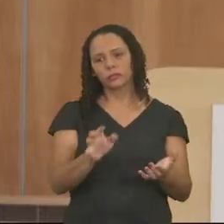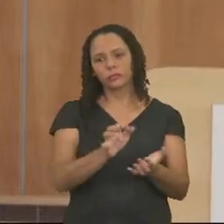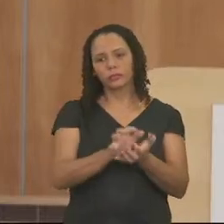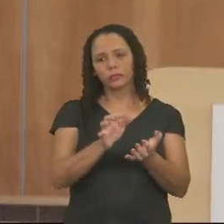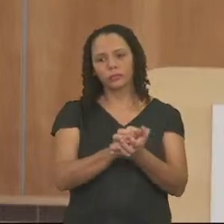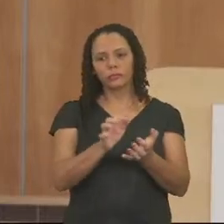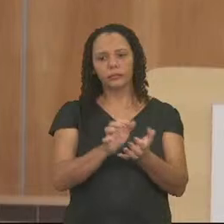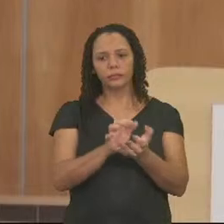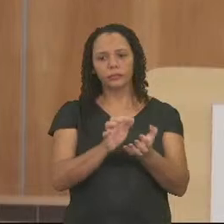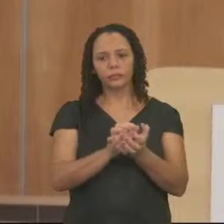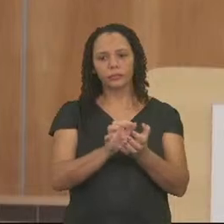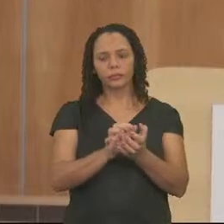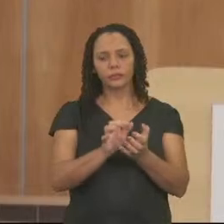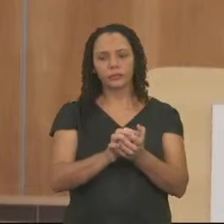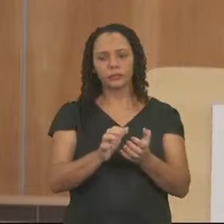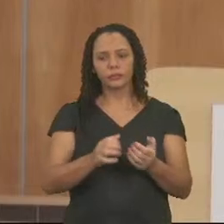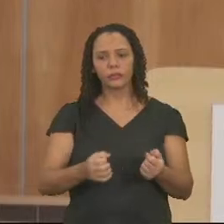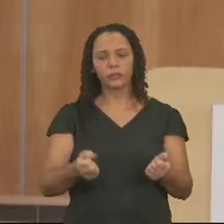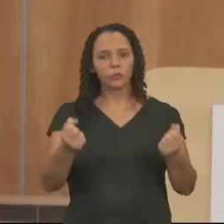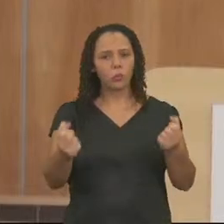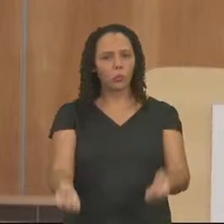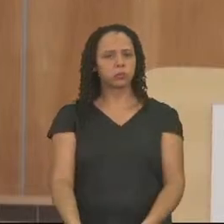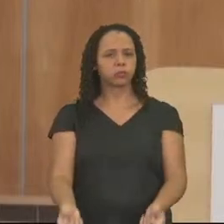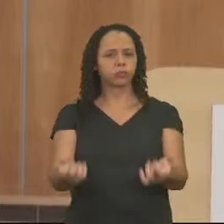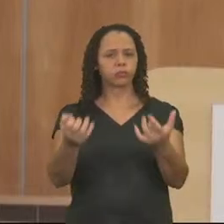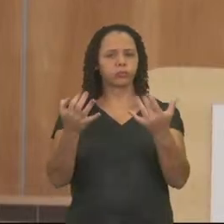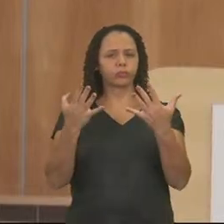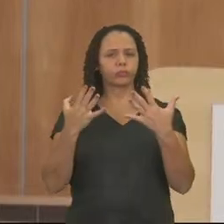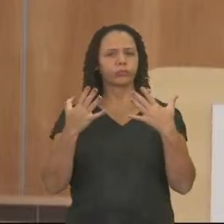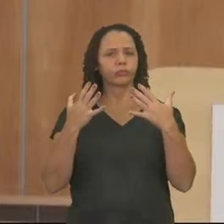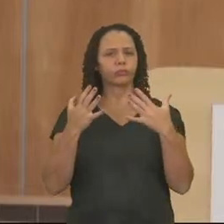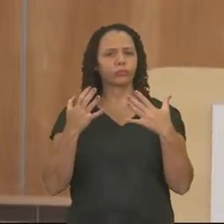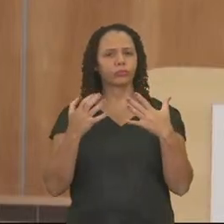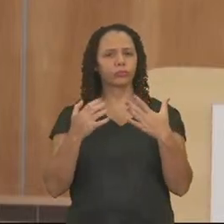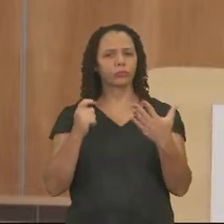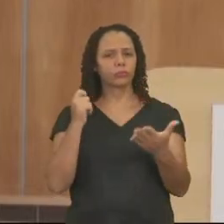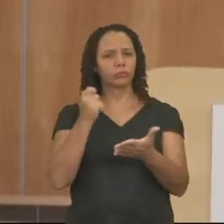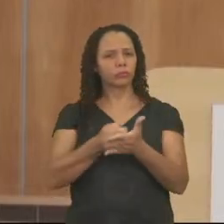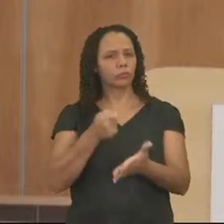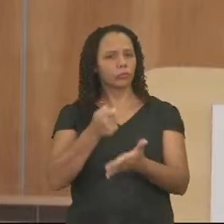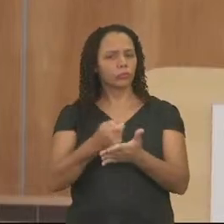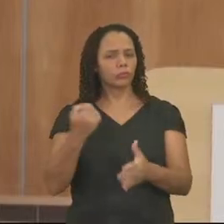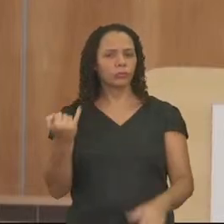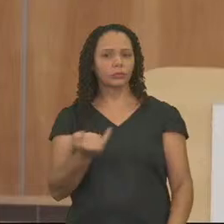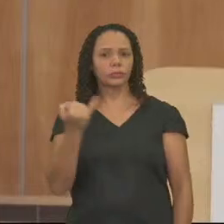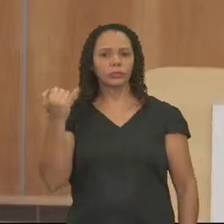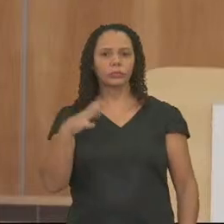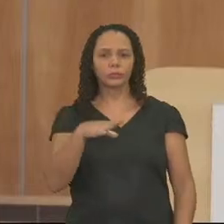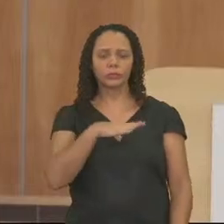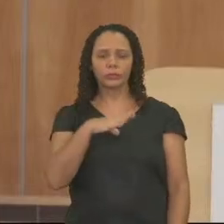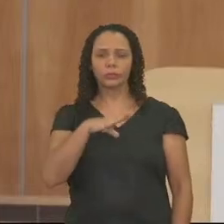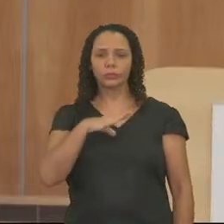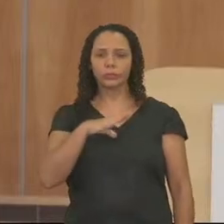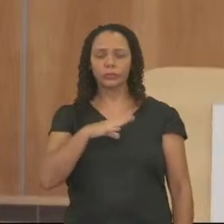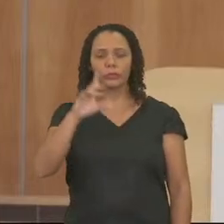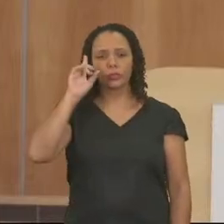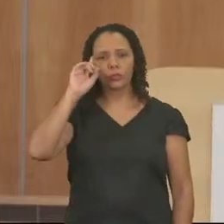encheu essas fileiras hoje, aí, uma luta muito importante para a nossa cidade. Eu acho que